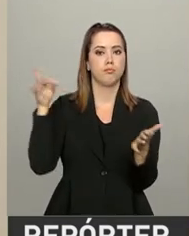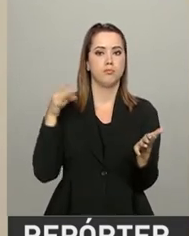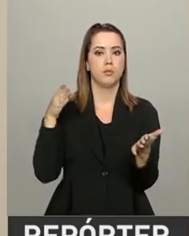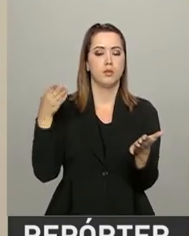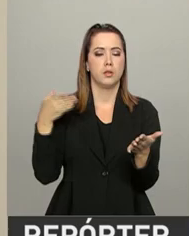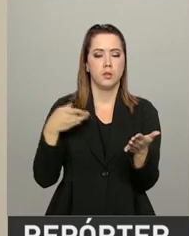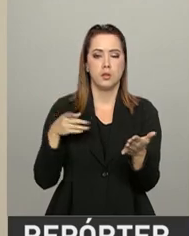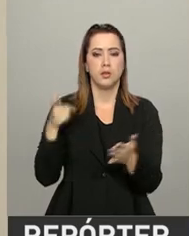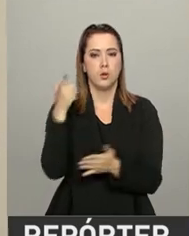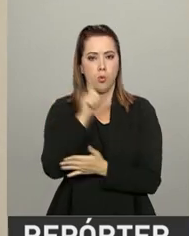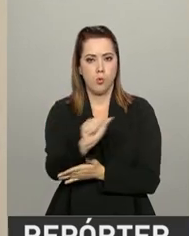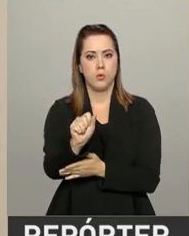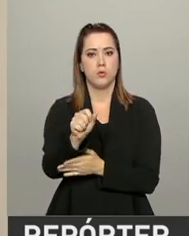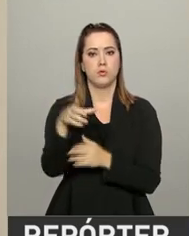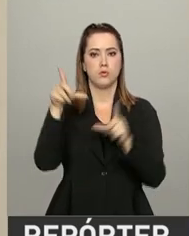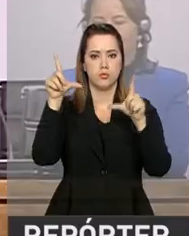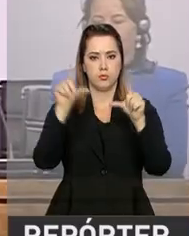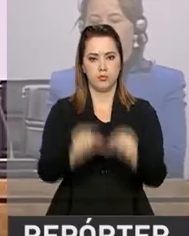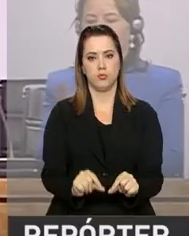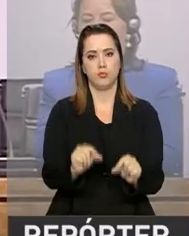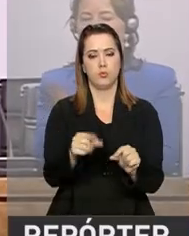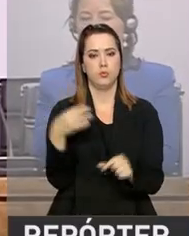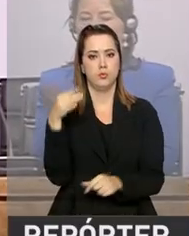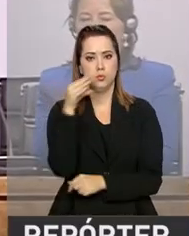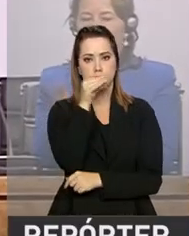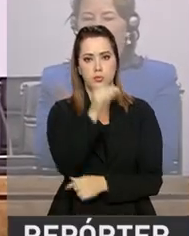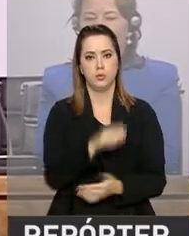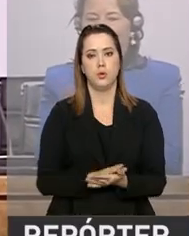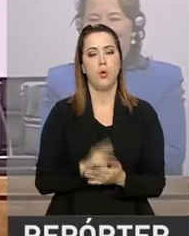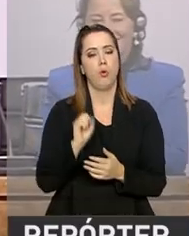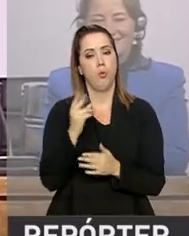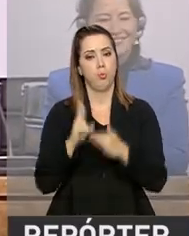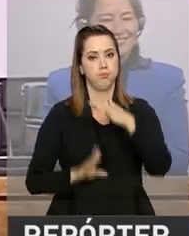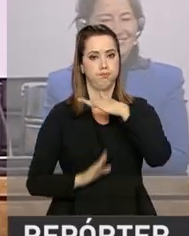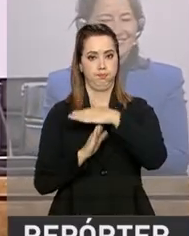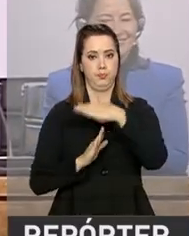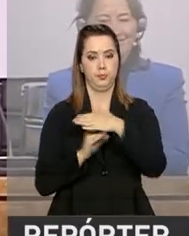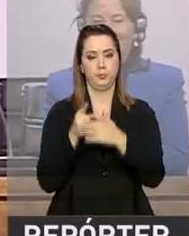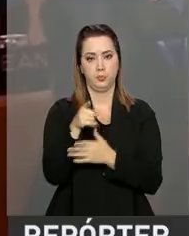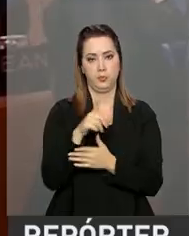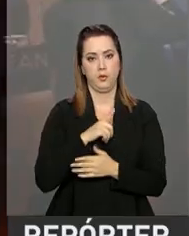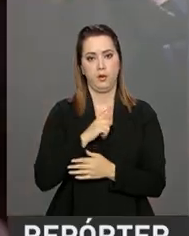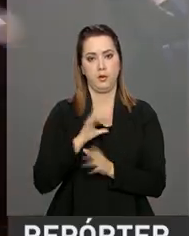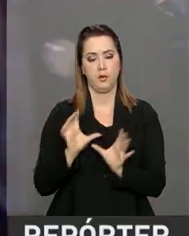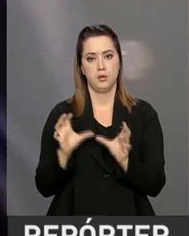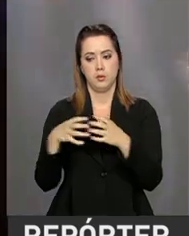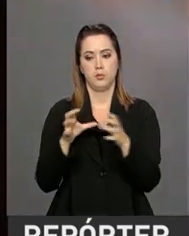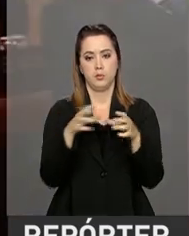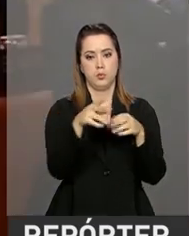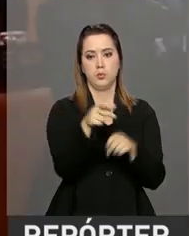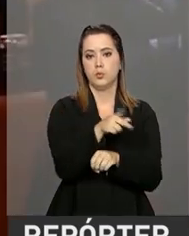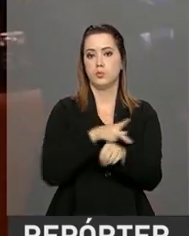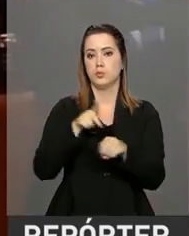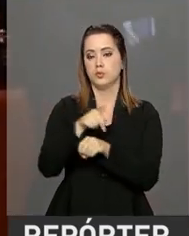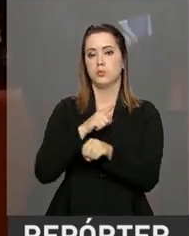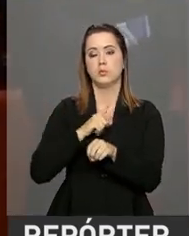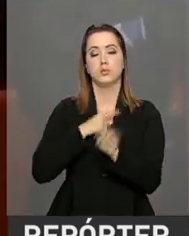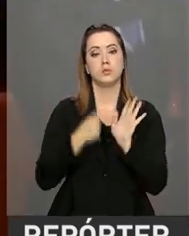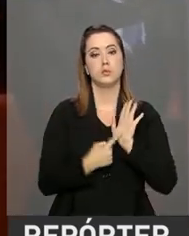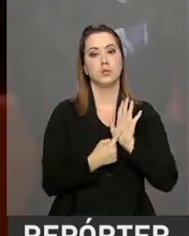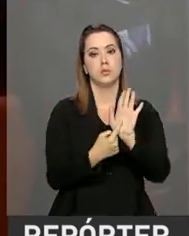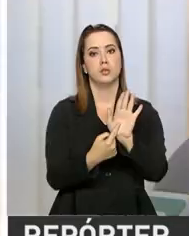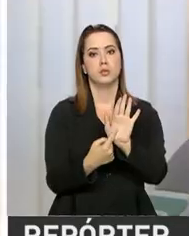de limitar o aumento da temperatura. Além das metas conjuntas no Acordo de Paris, os países também apresentaram